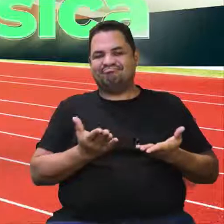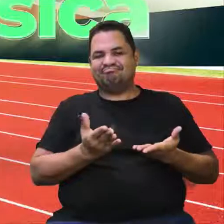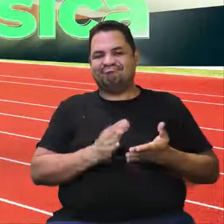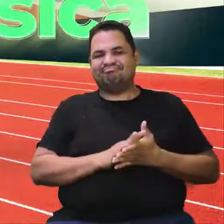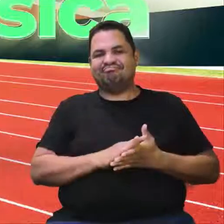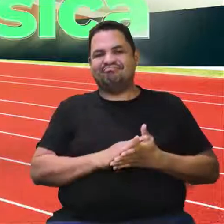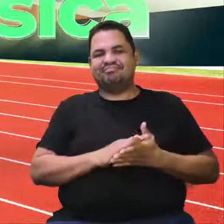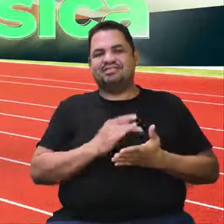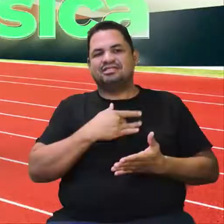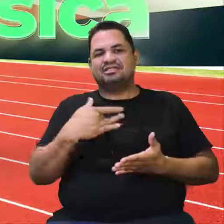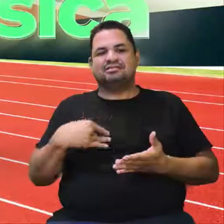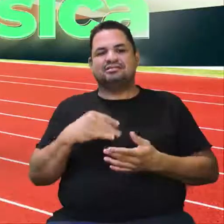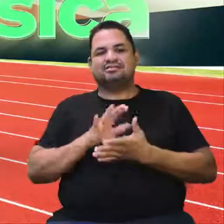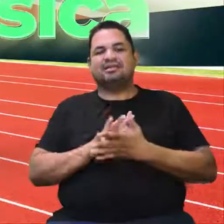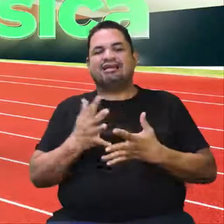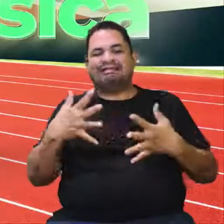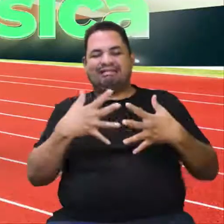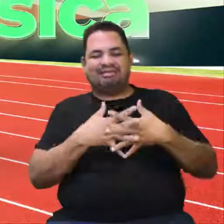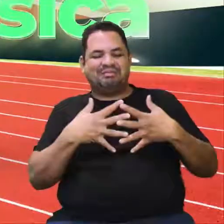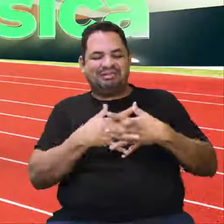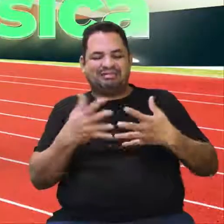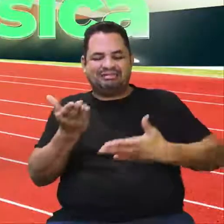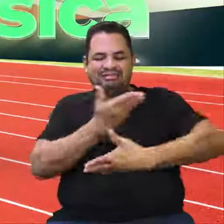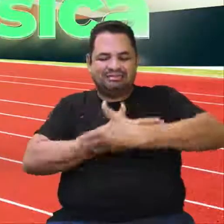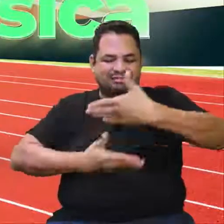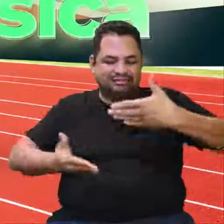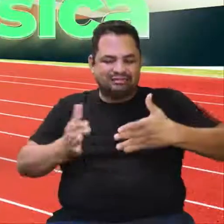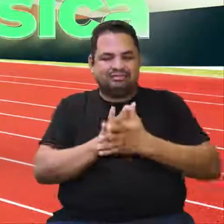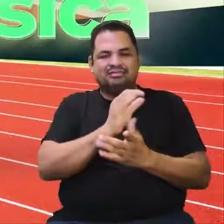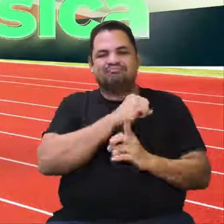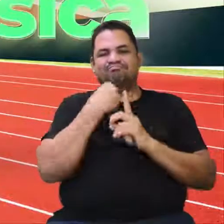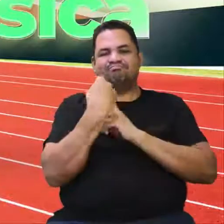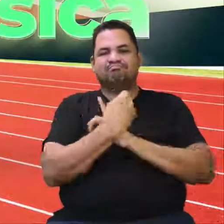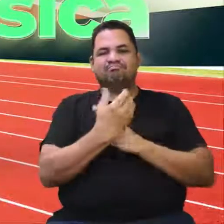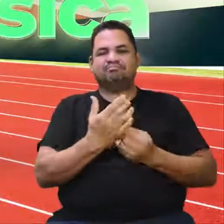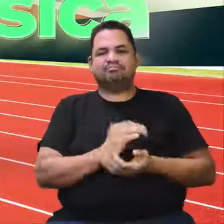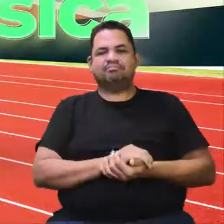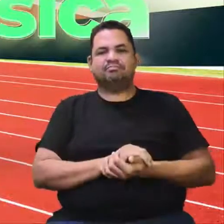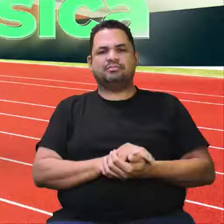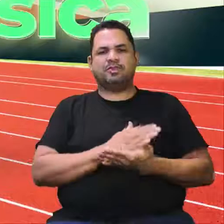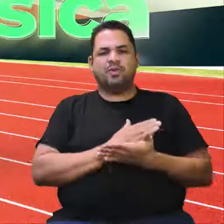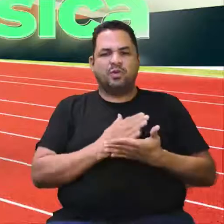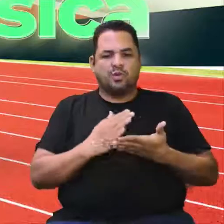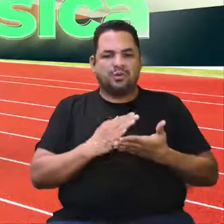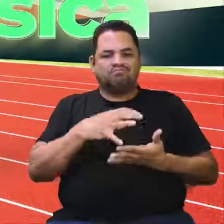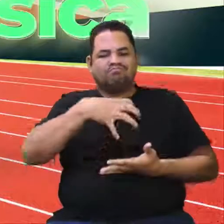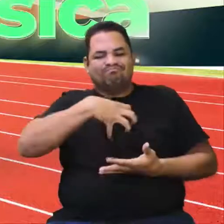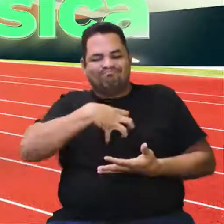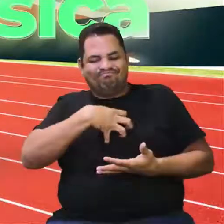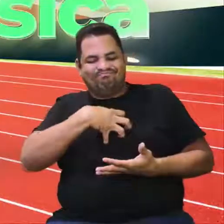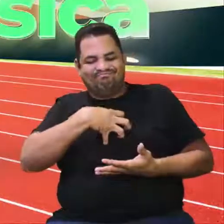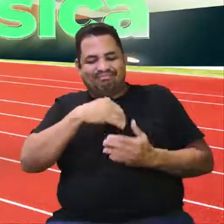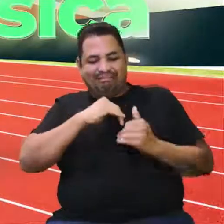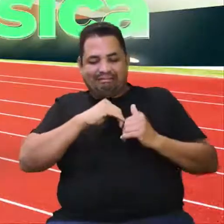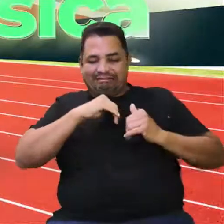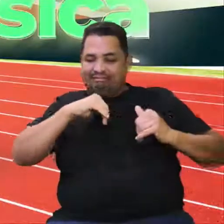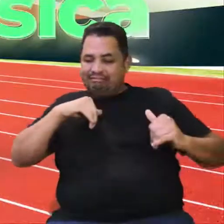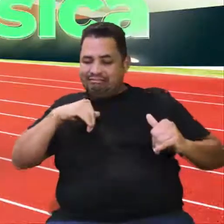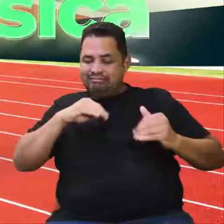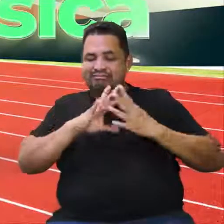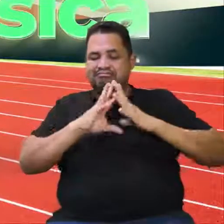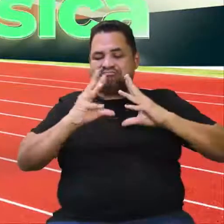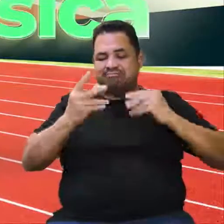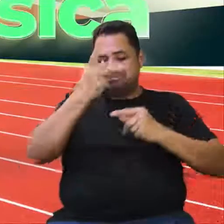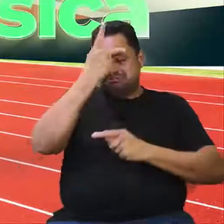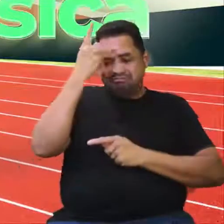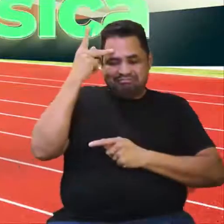limite. Começa a atrapalhar até as relações sociais, né, prof? Isso. Começa a se sentir um pouco mais retraído, afastado de